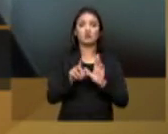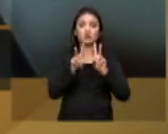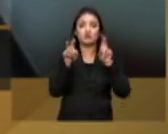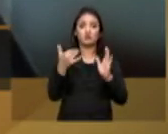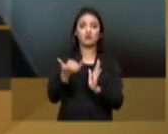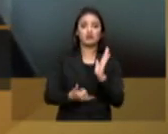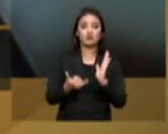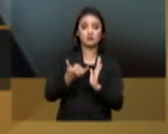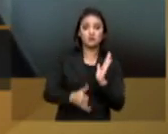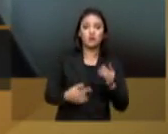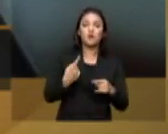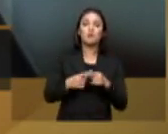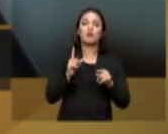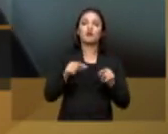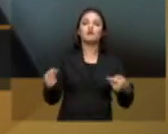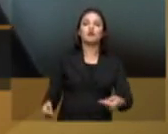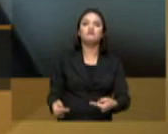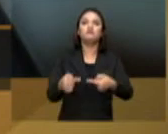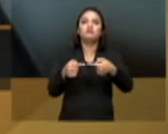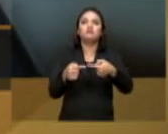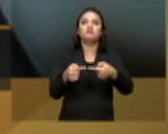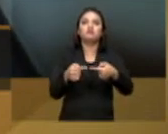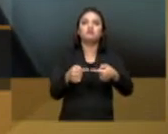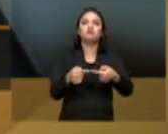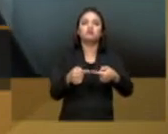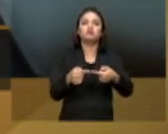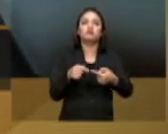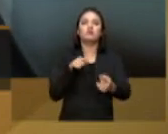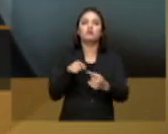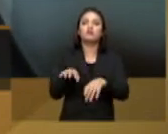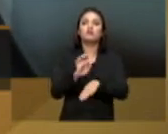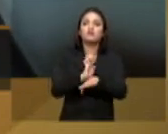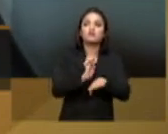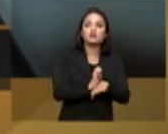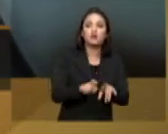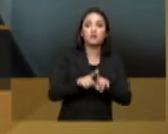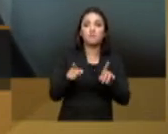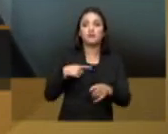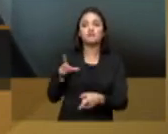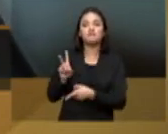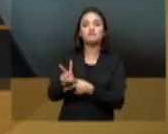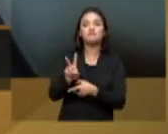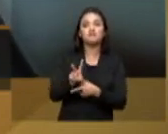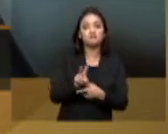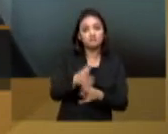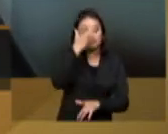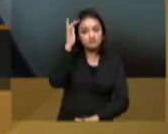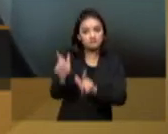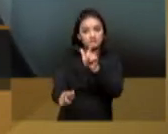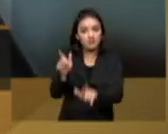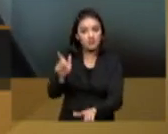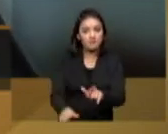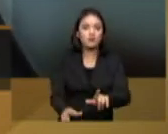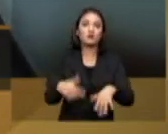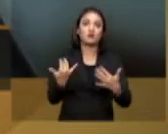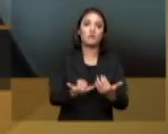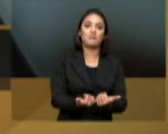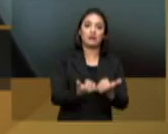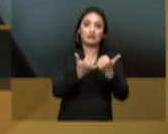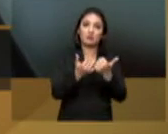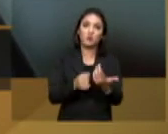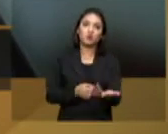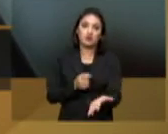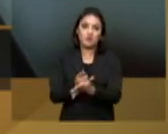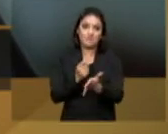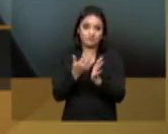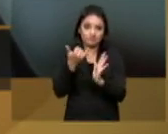atuação estatal a favor do contribuinte, o que reduz a afetação do patrimônio tributado e